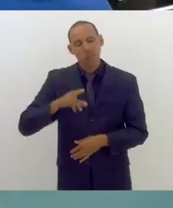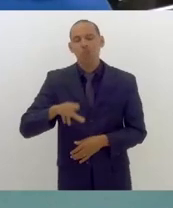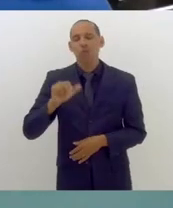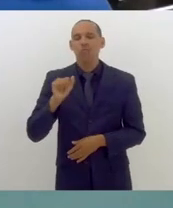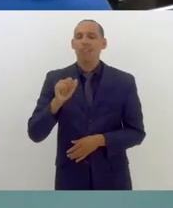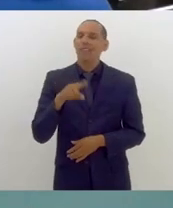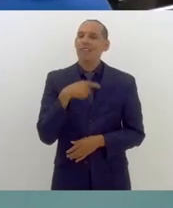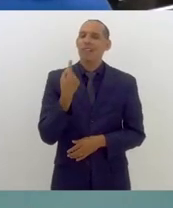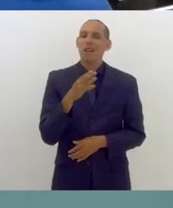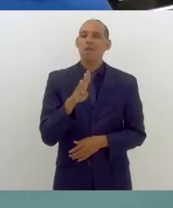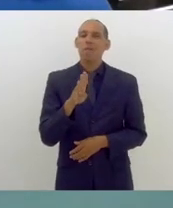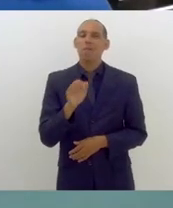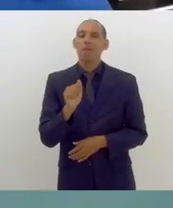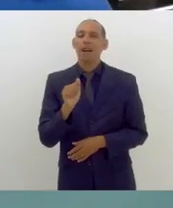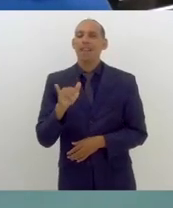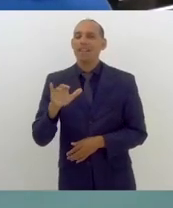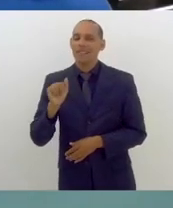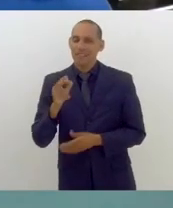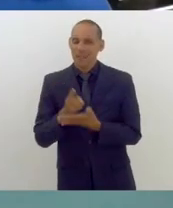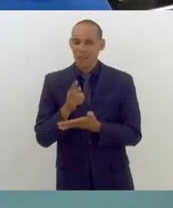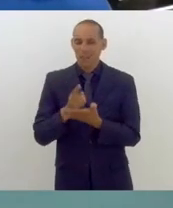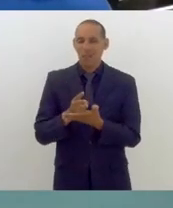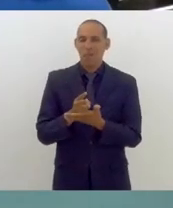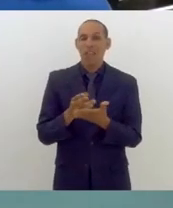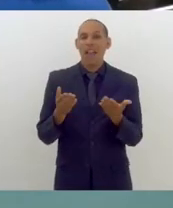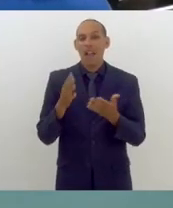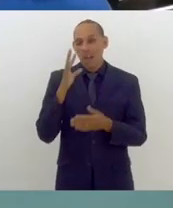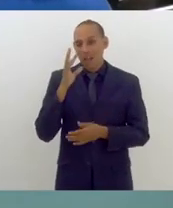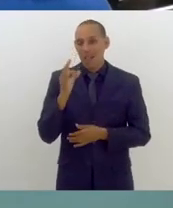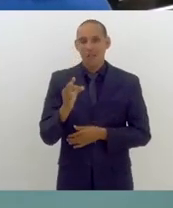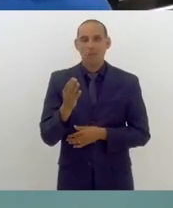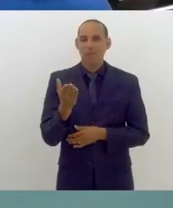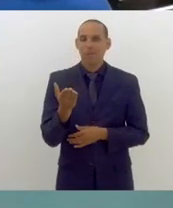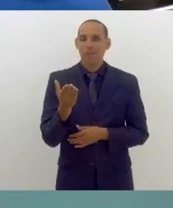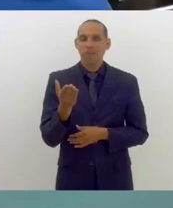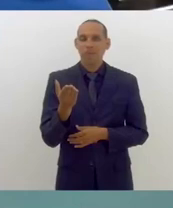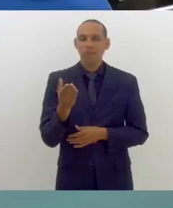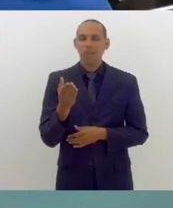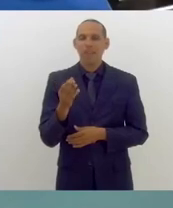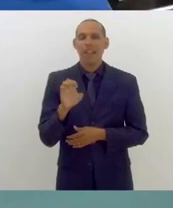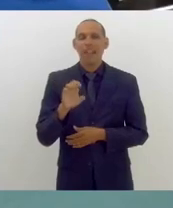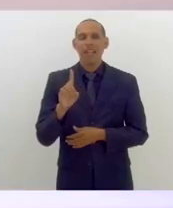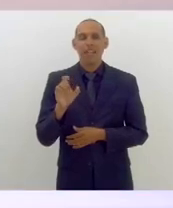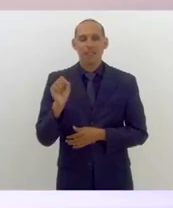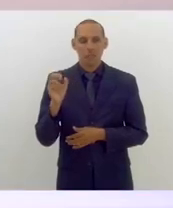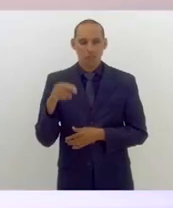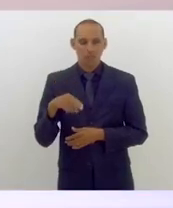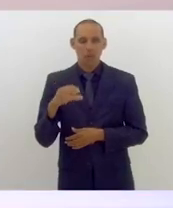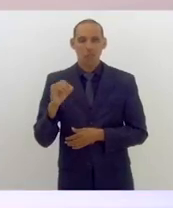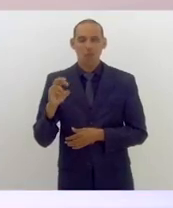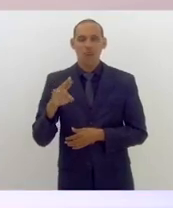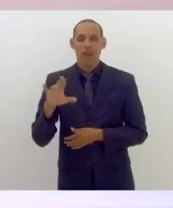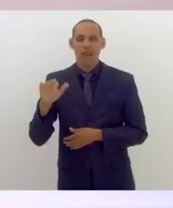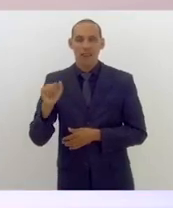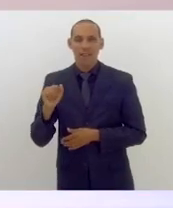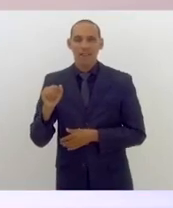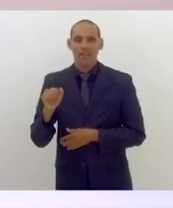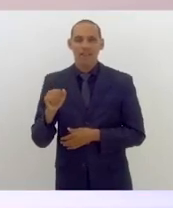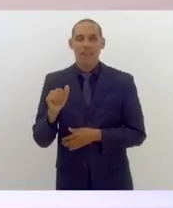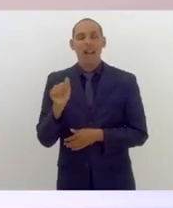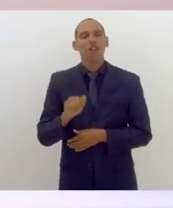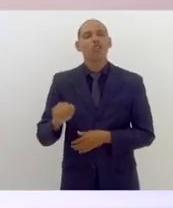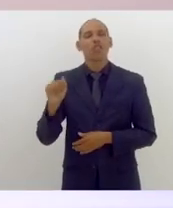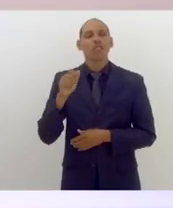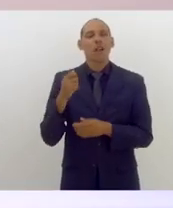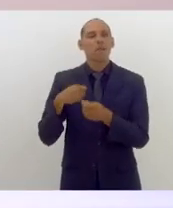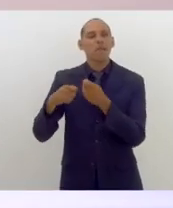a nossa grande Baía de Sepetiba agora eu vou ouvir o Edson Correia que é da associação de pescadores do canal